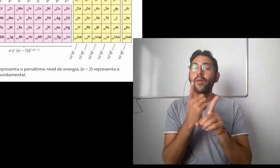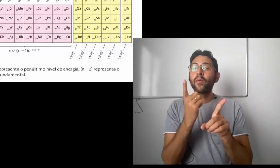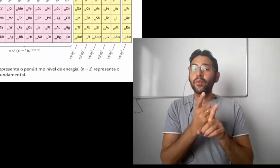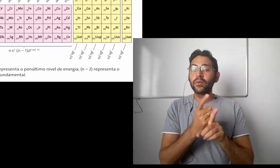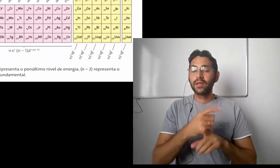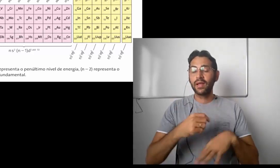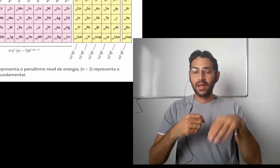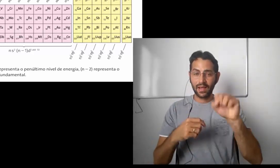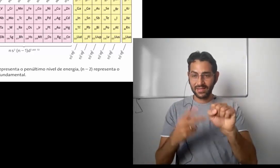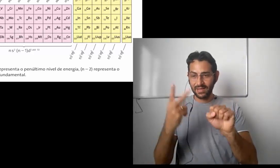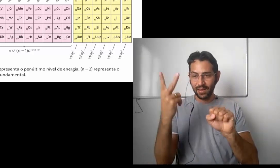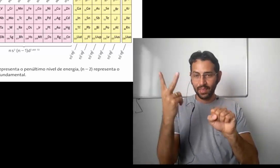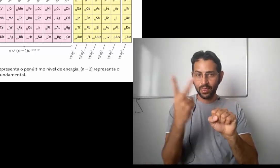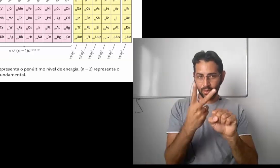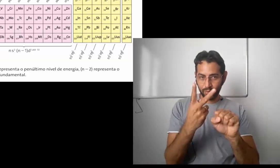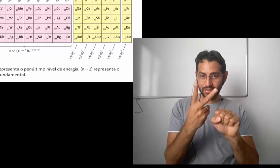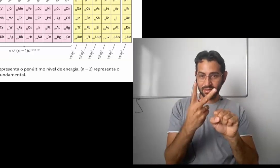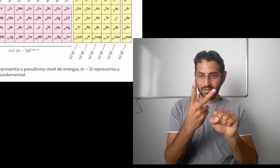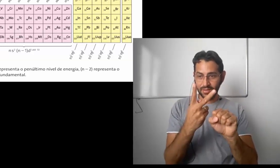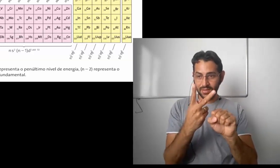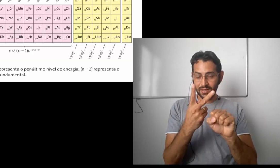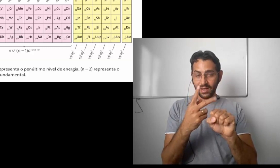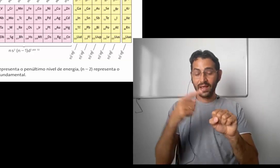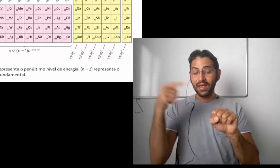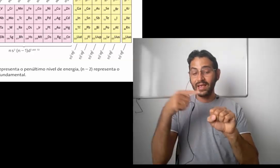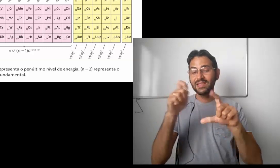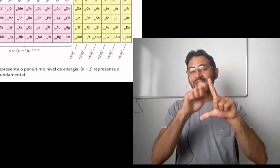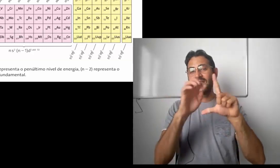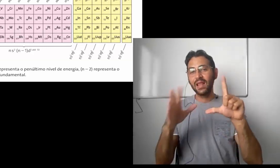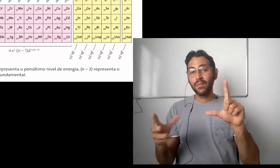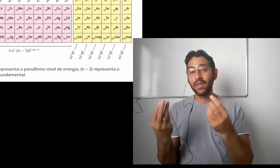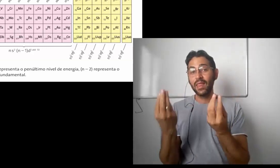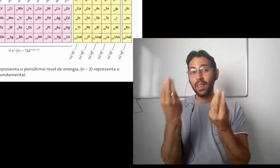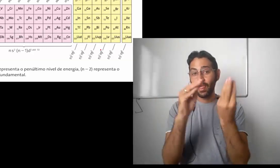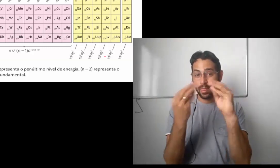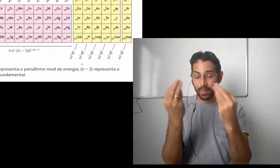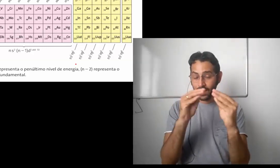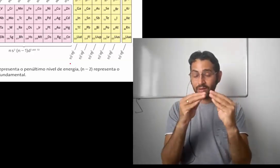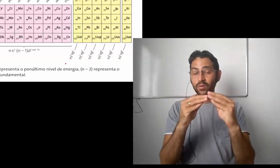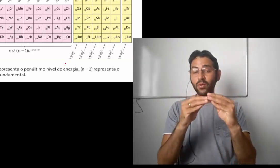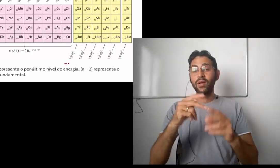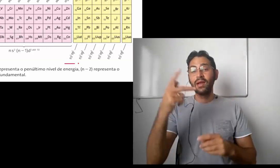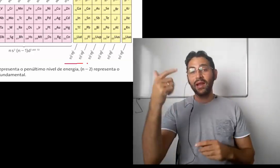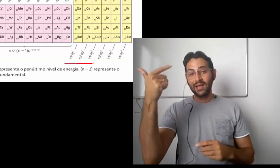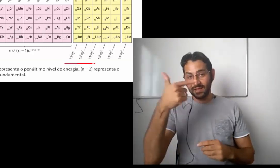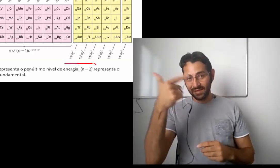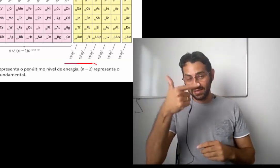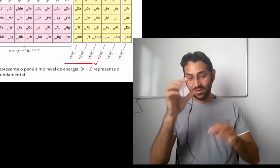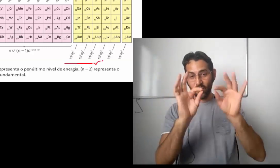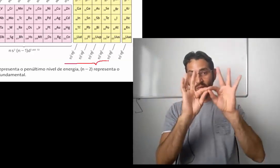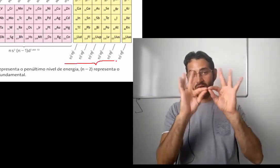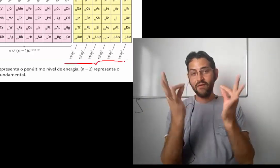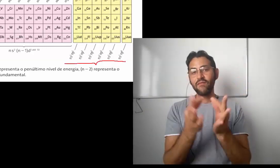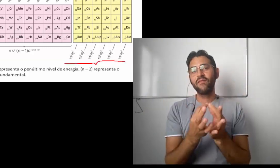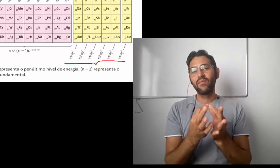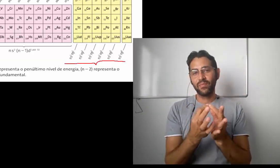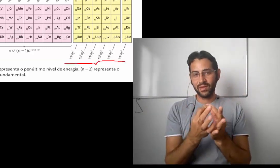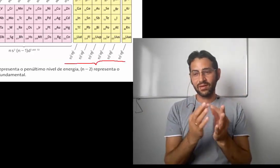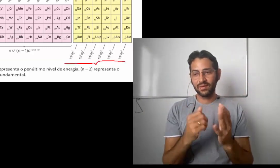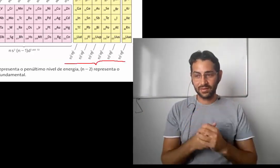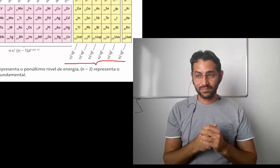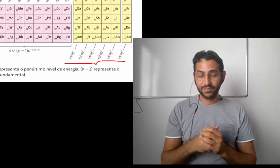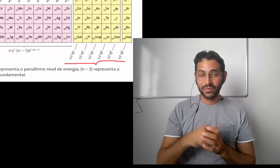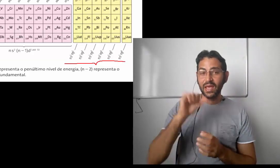esquerdo. Se a gente fizer essa distribuição eletrônica e o último subnível for P,